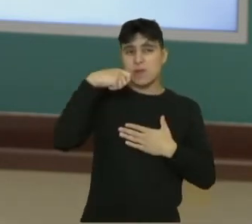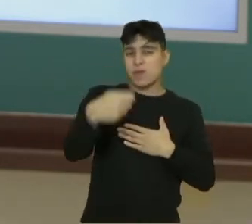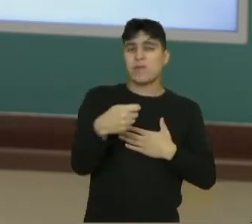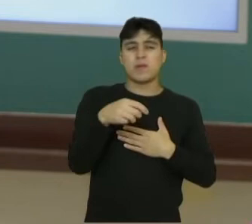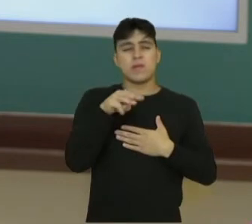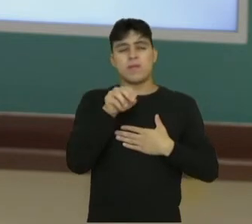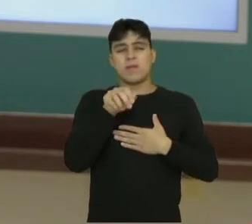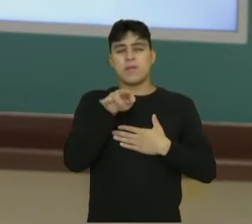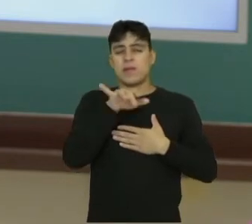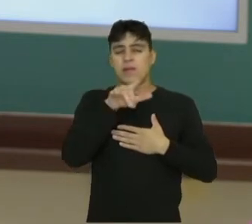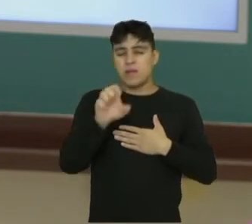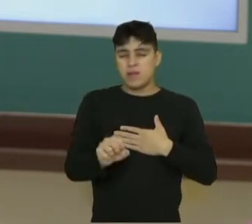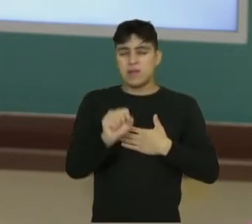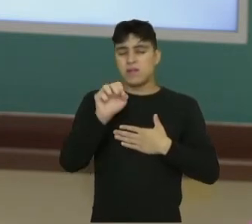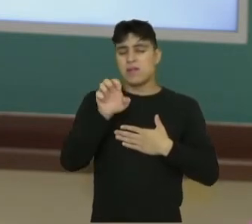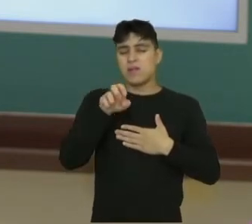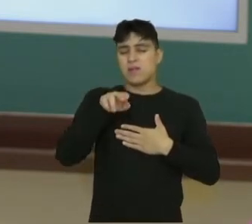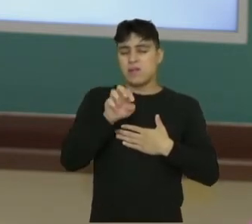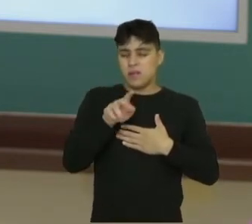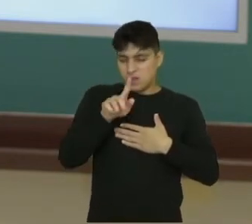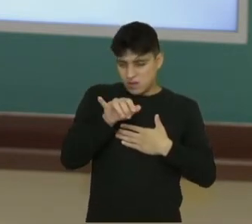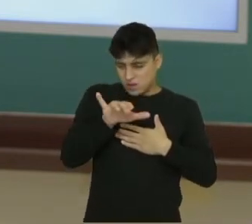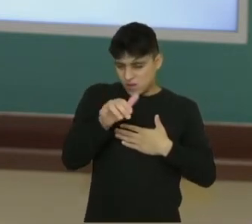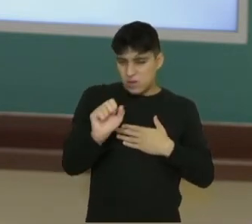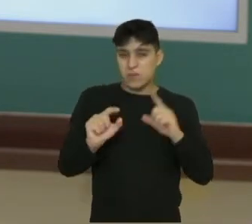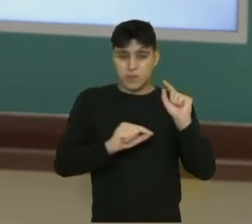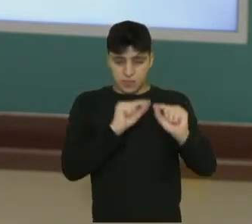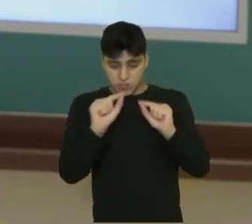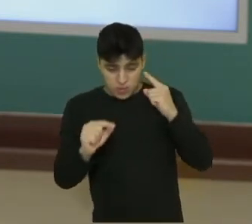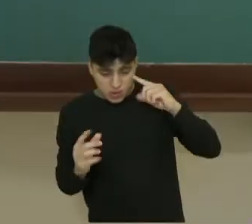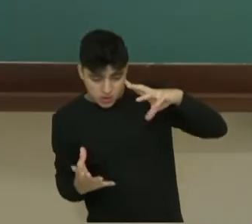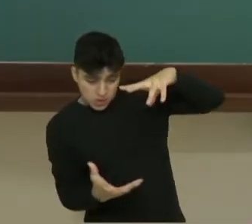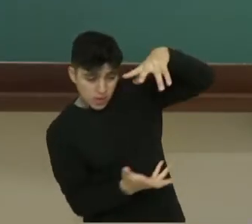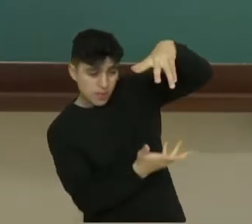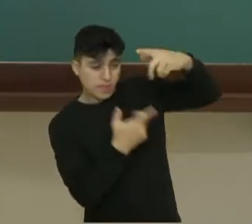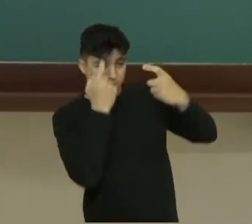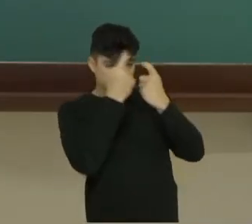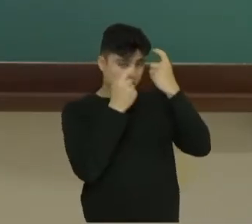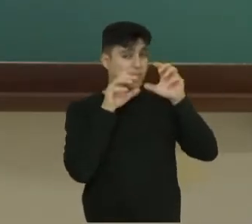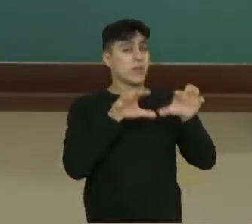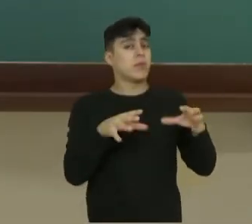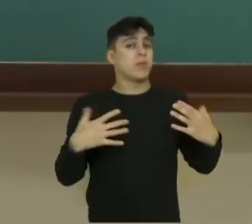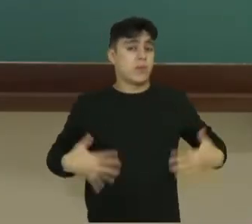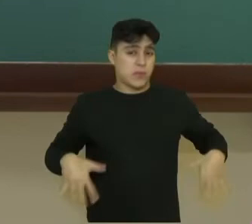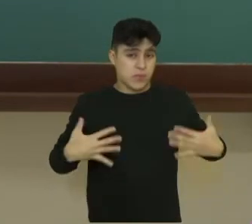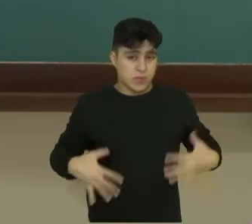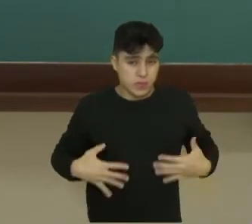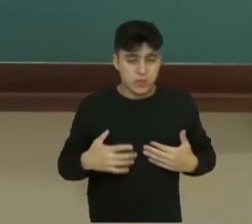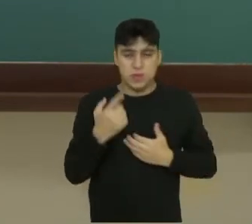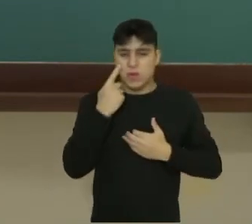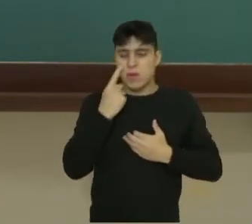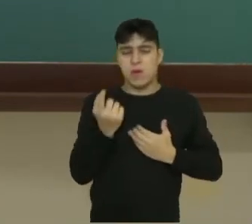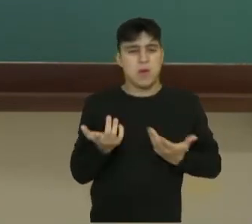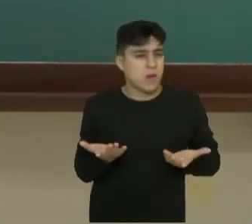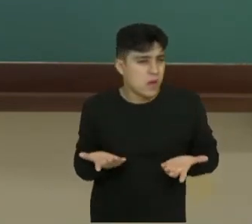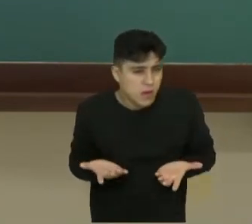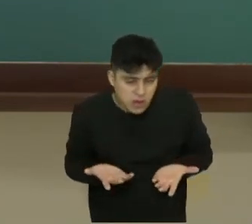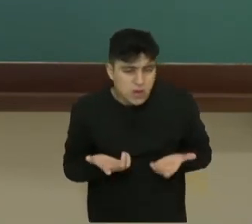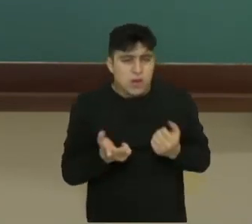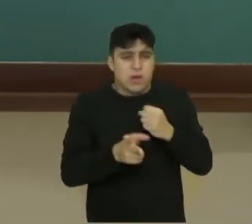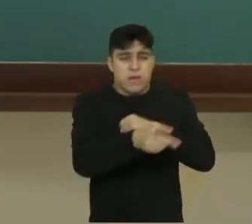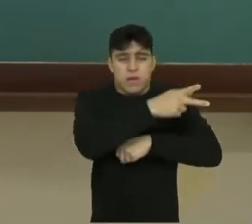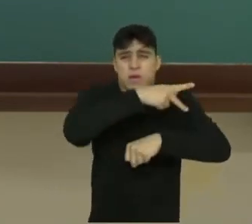normalmente a gente lembra disso, né? A maioria do mundo ele sempre está preocupado com isso, né? A gente percebe que grandes lugares, né, a maioria